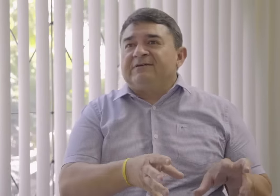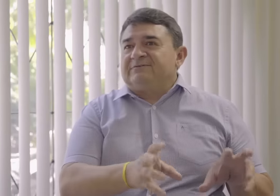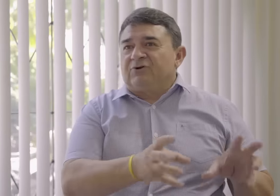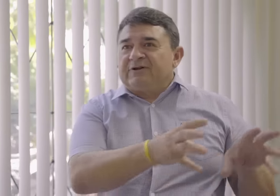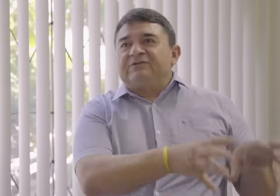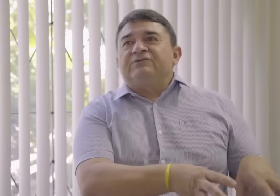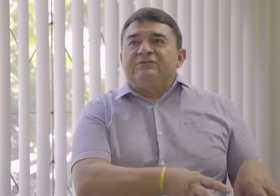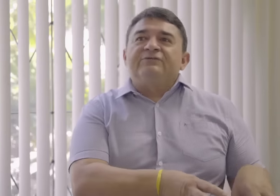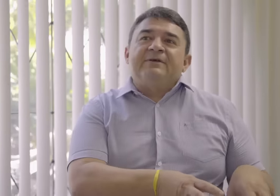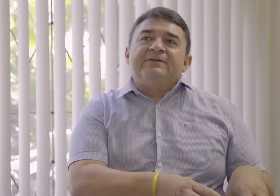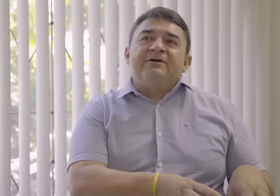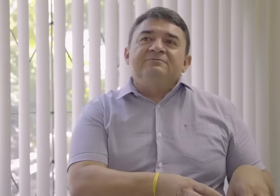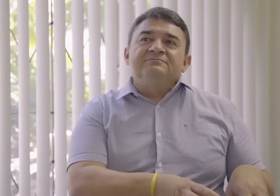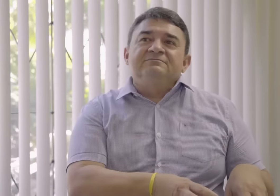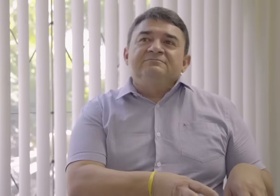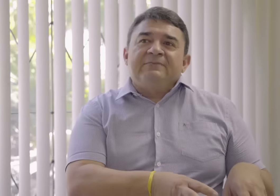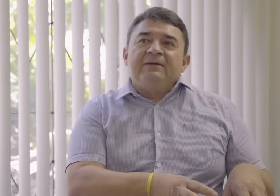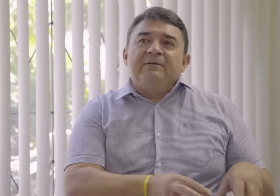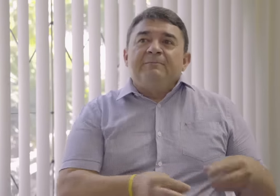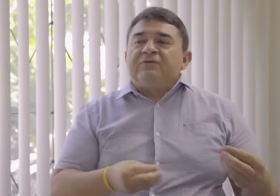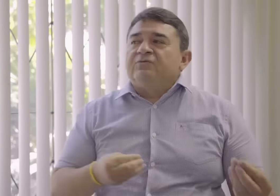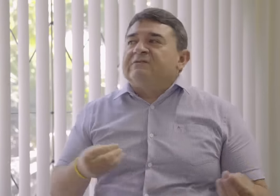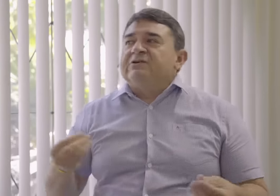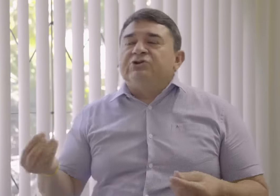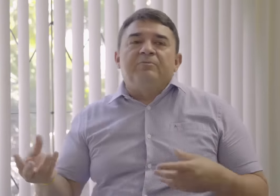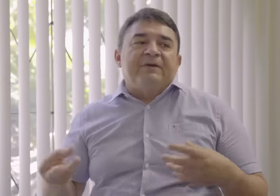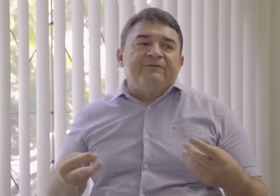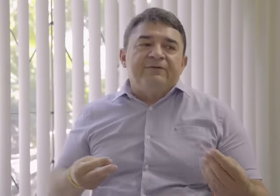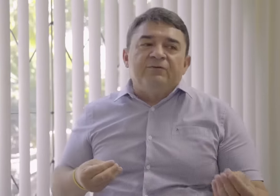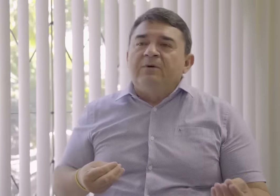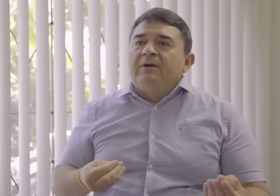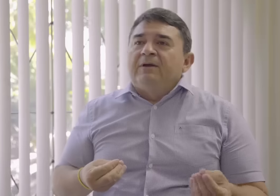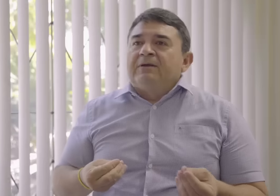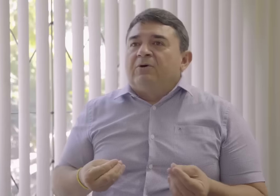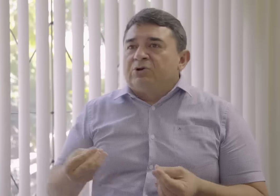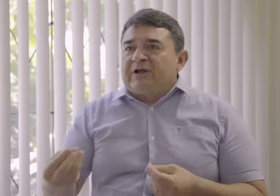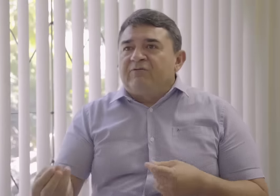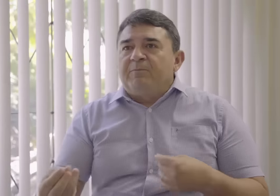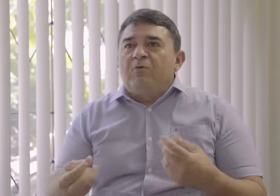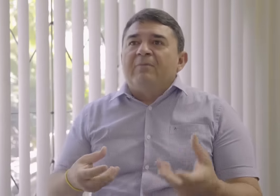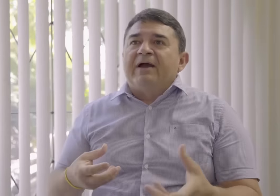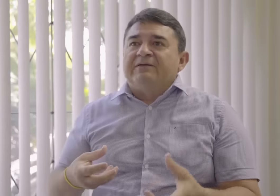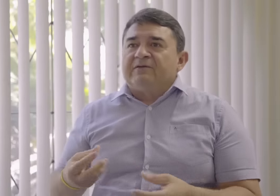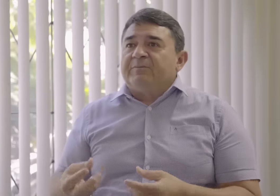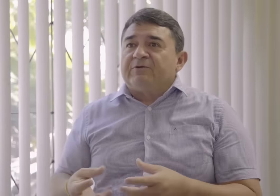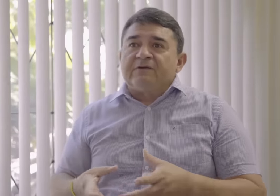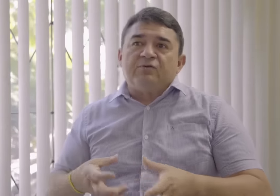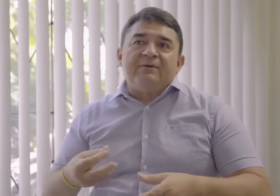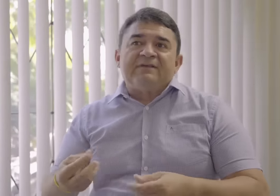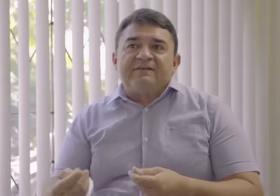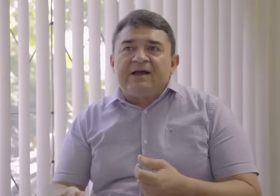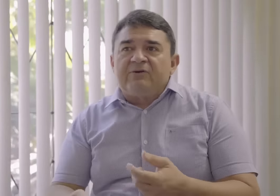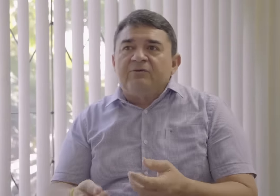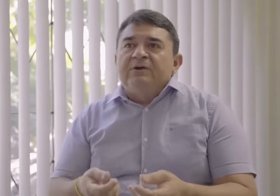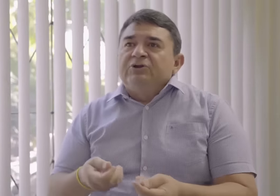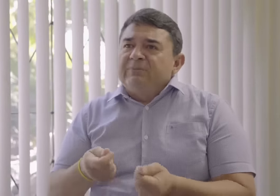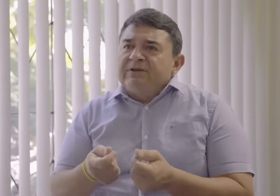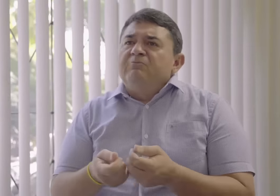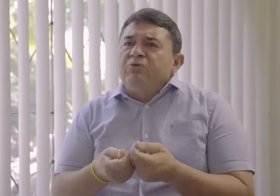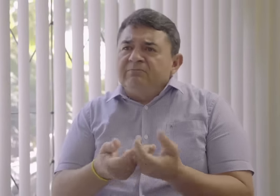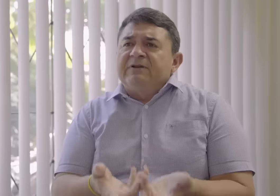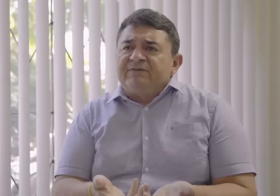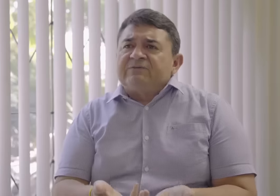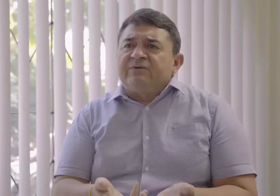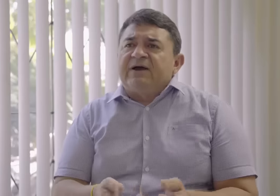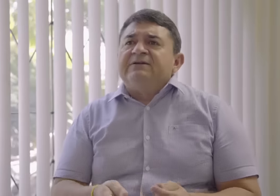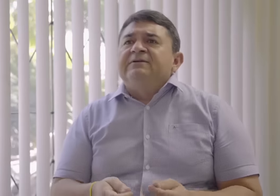uma coordenação do ensino fundamental. Né? Pessoas que tinham um perfil, que gostavam um pouco mais desse processo, começaram, de